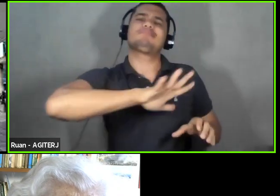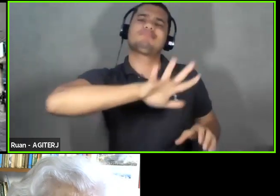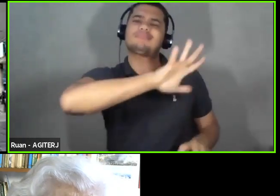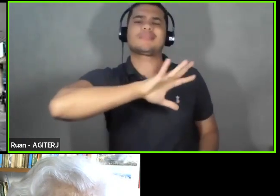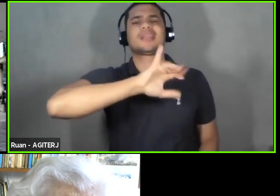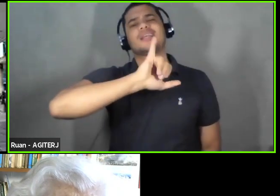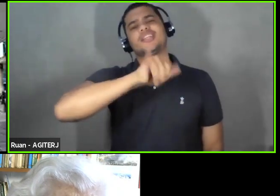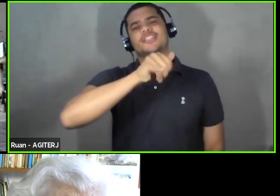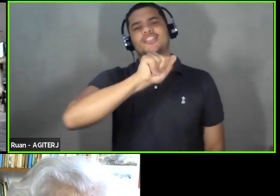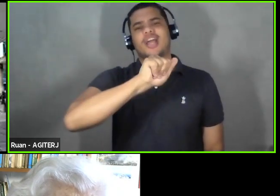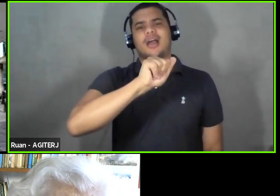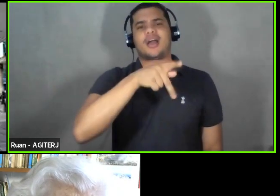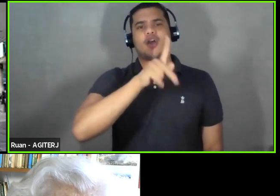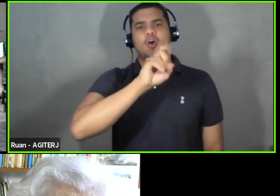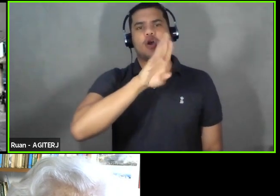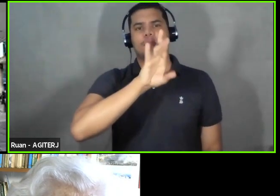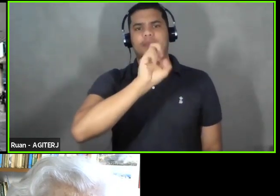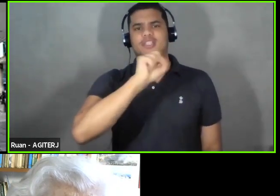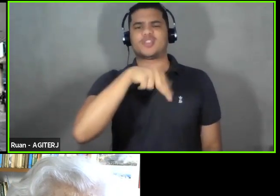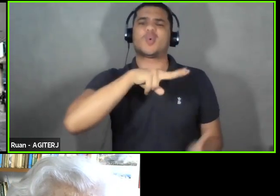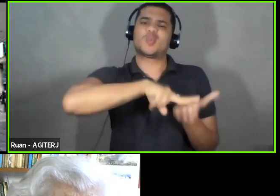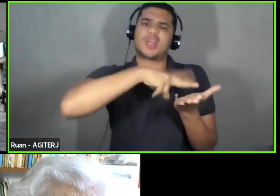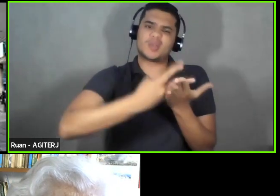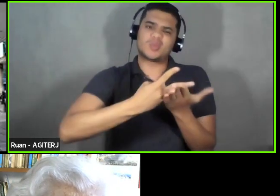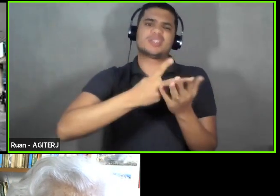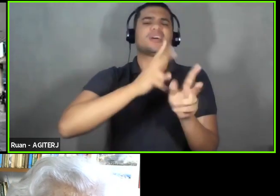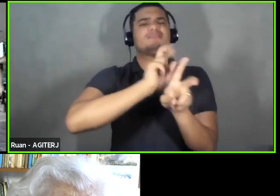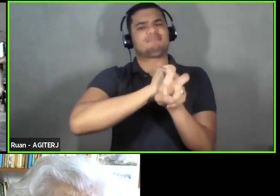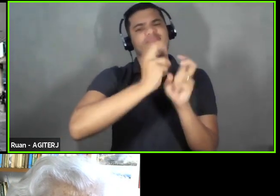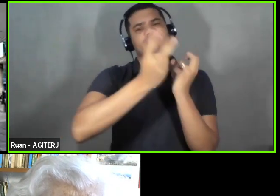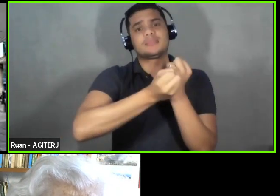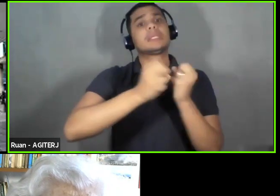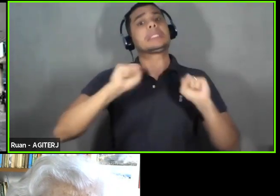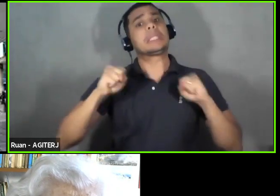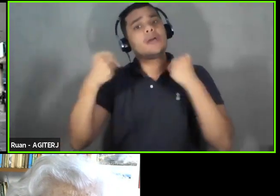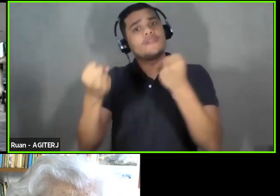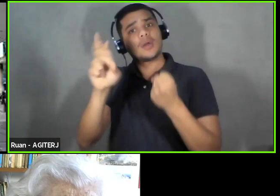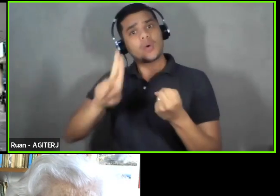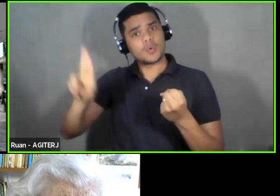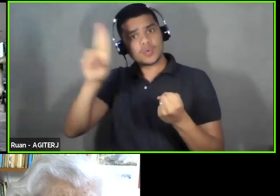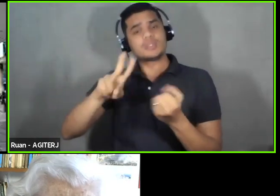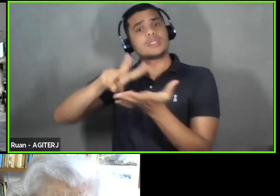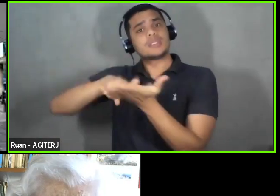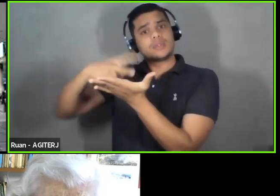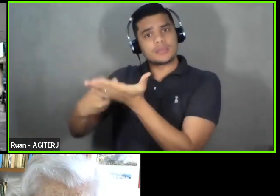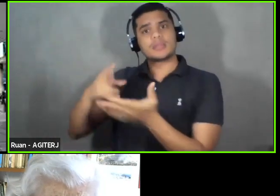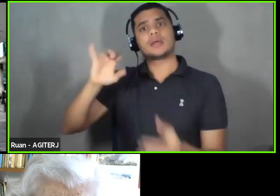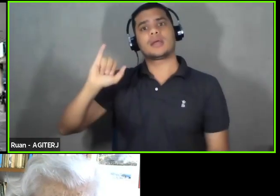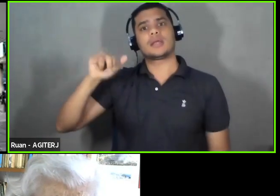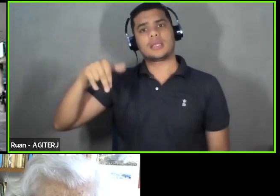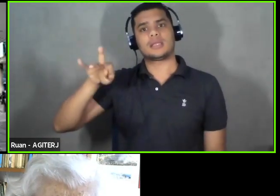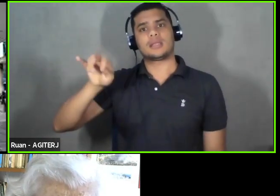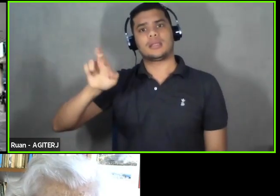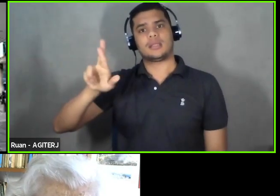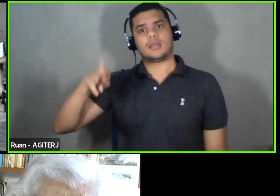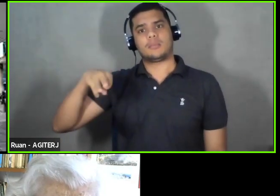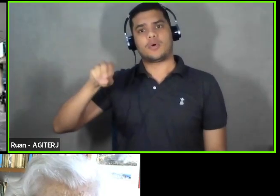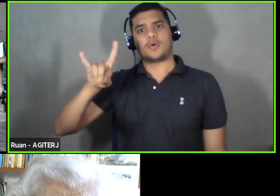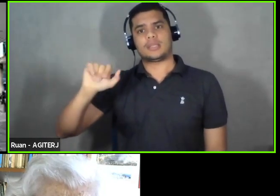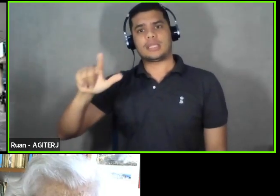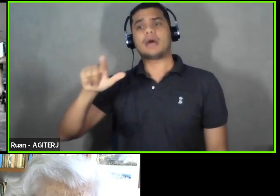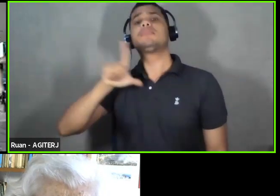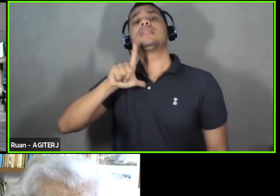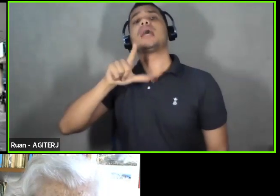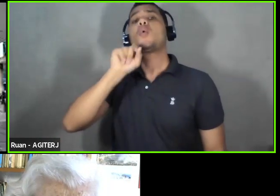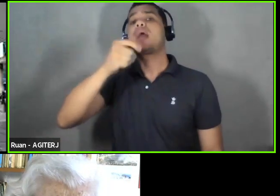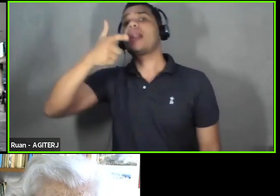intersemiótica. E, diante disso, ele defende o uso do termo tradução intermodal, aquela que ocorre entre línguas de